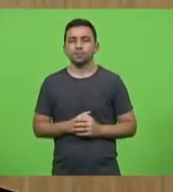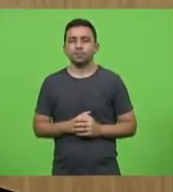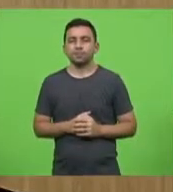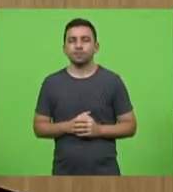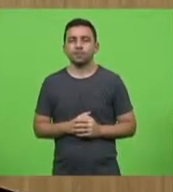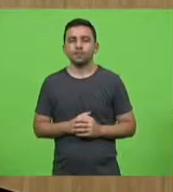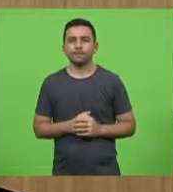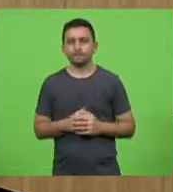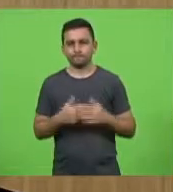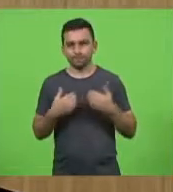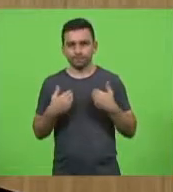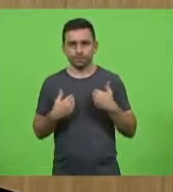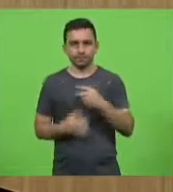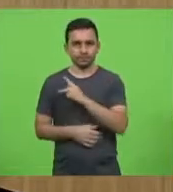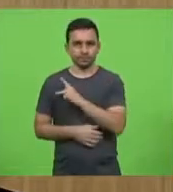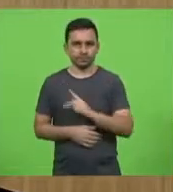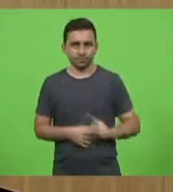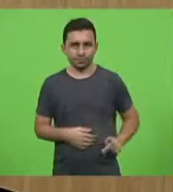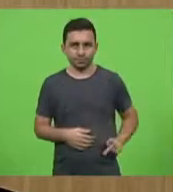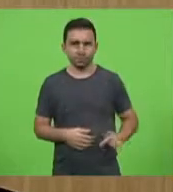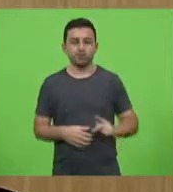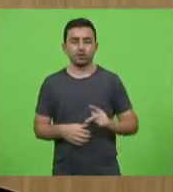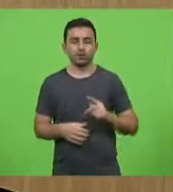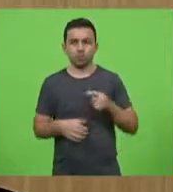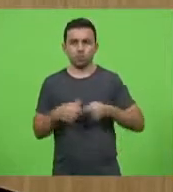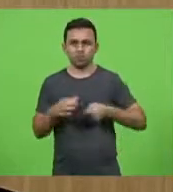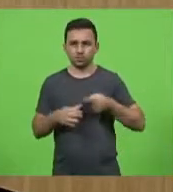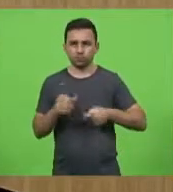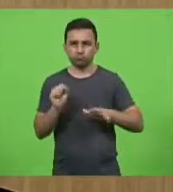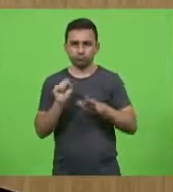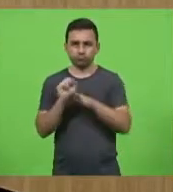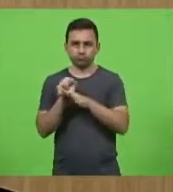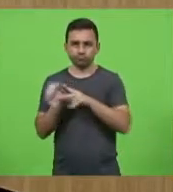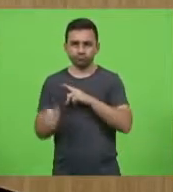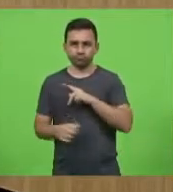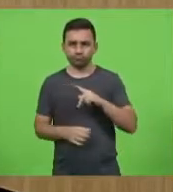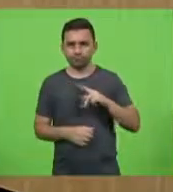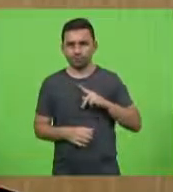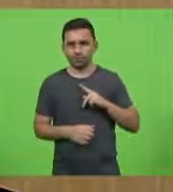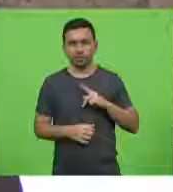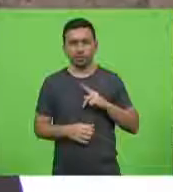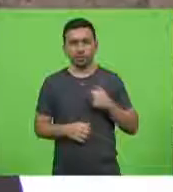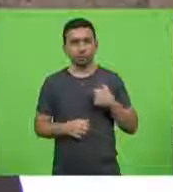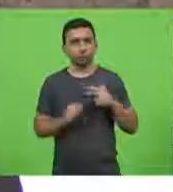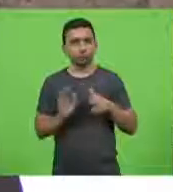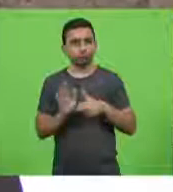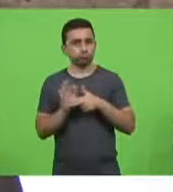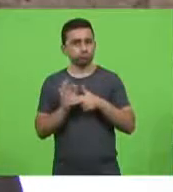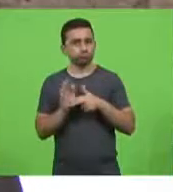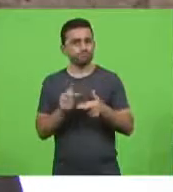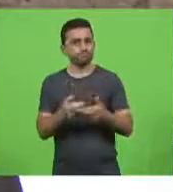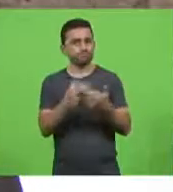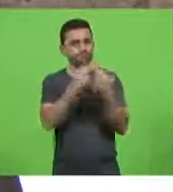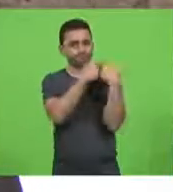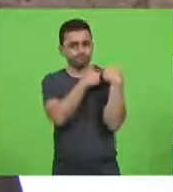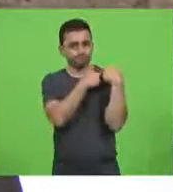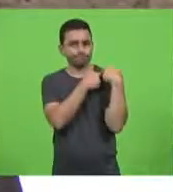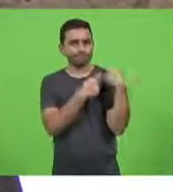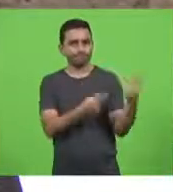Eu, como presidente da Comissão de Segurança Pública, eu quero aqui assumir o compromisso de fazer o